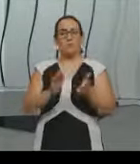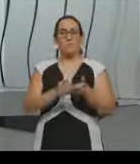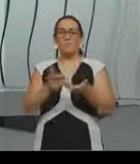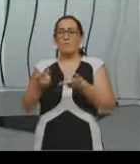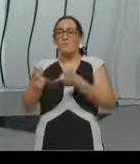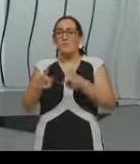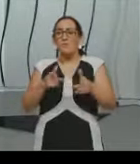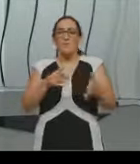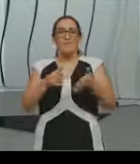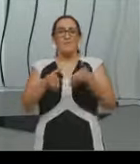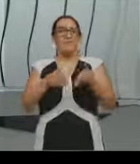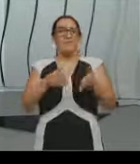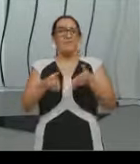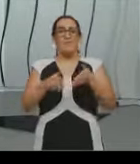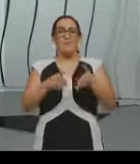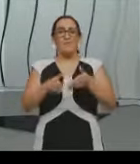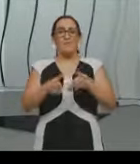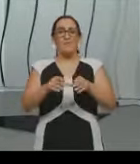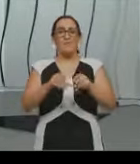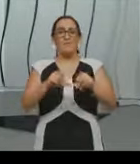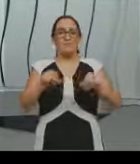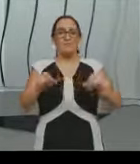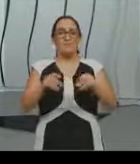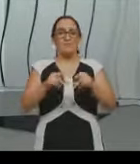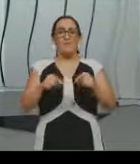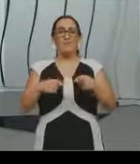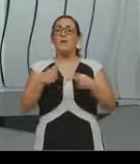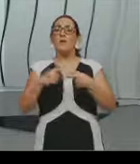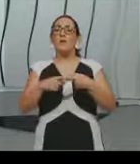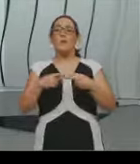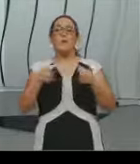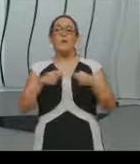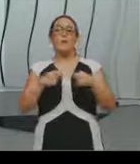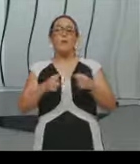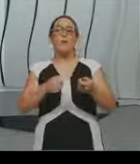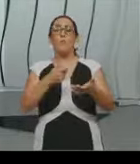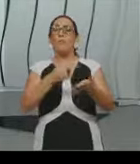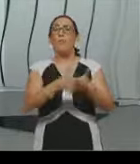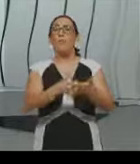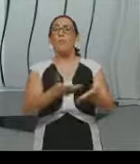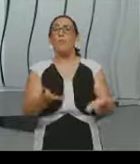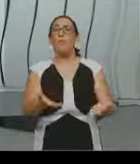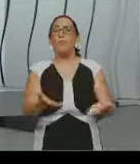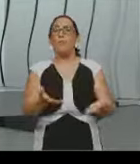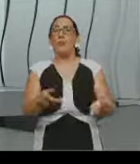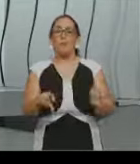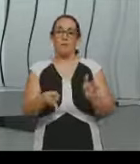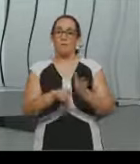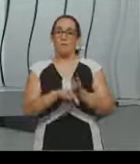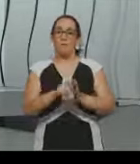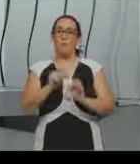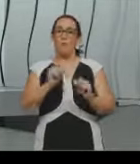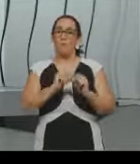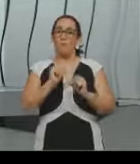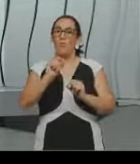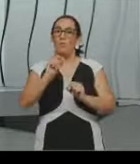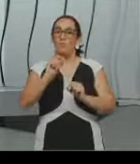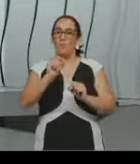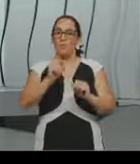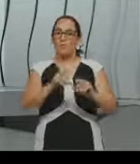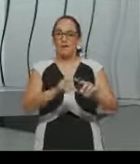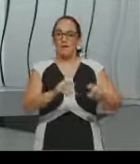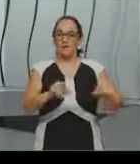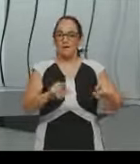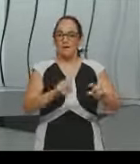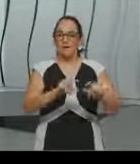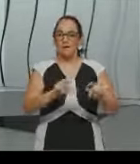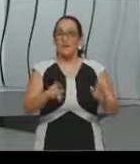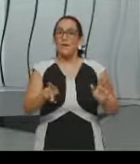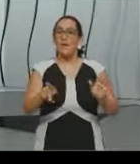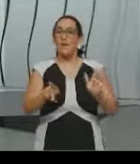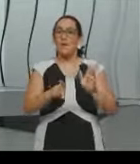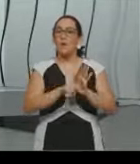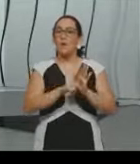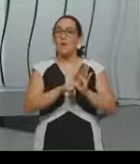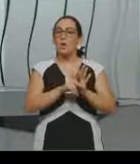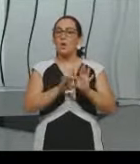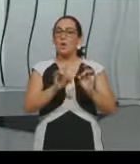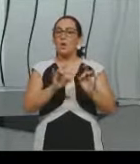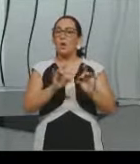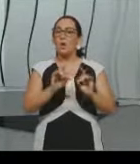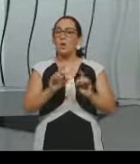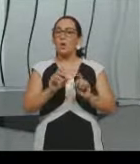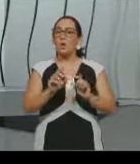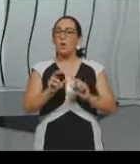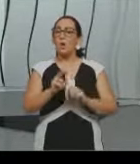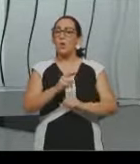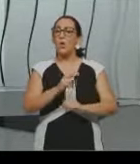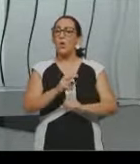caro. Isso só faz com que a terra ela permaneça concentrada nas mãos de grandes latifundiários, né, e impede cada vez